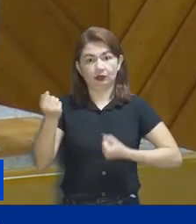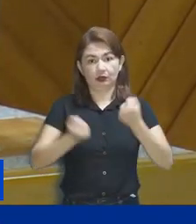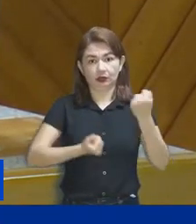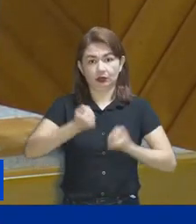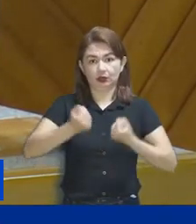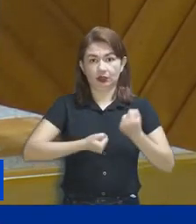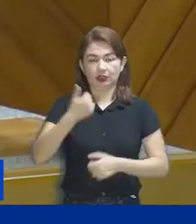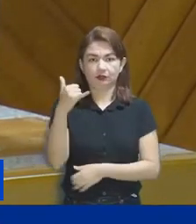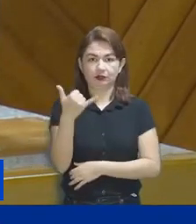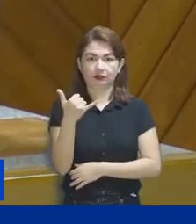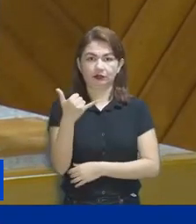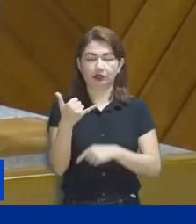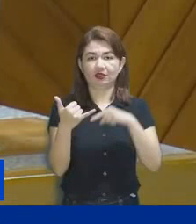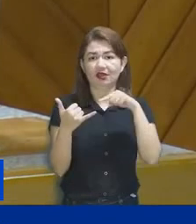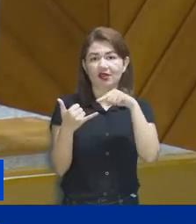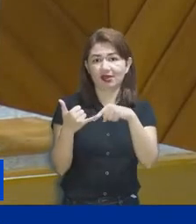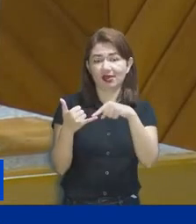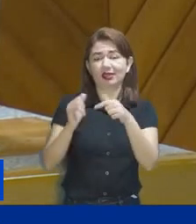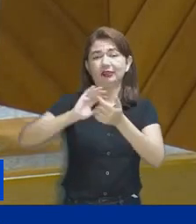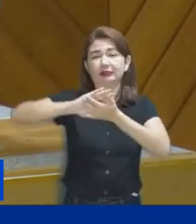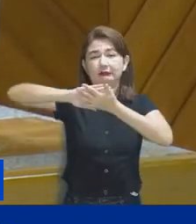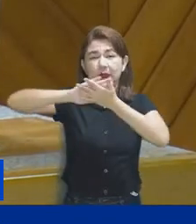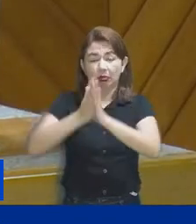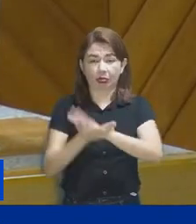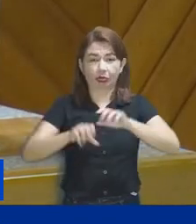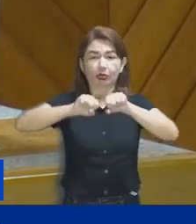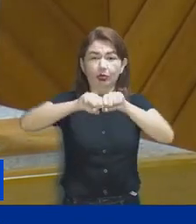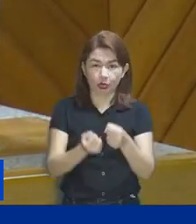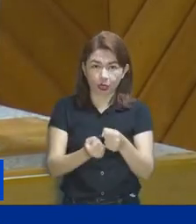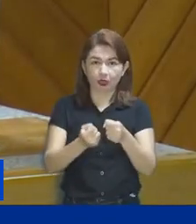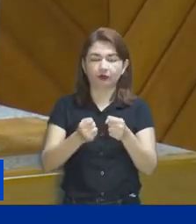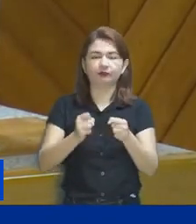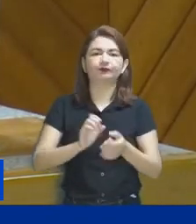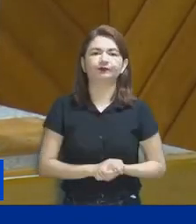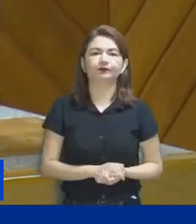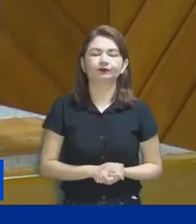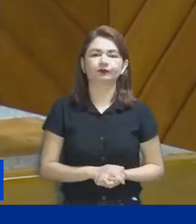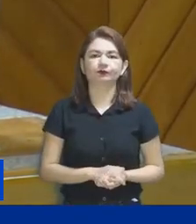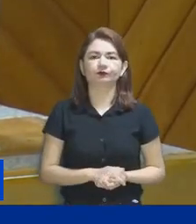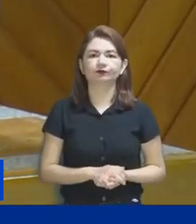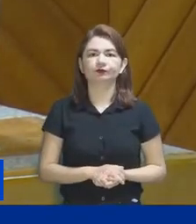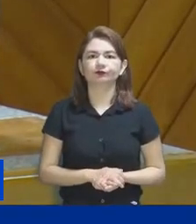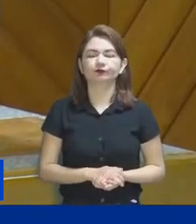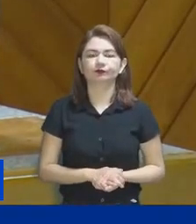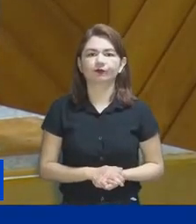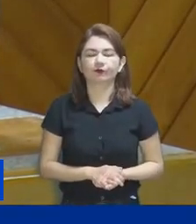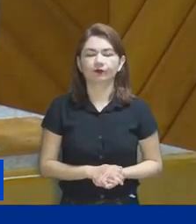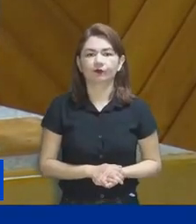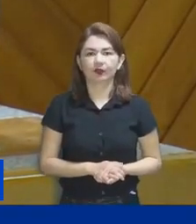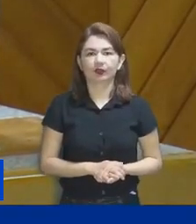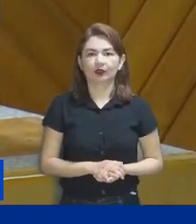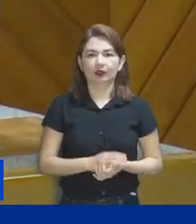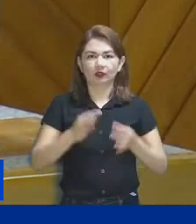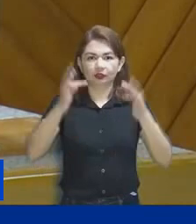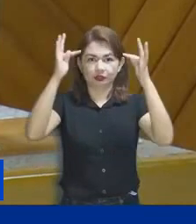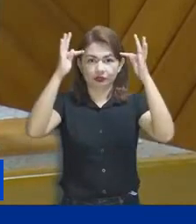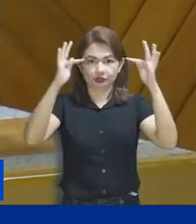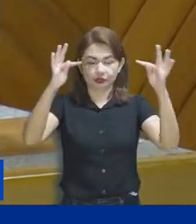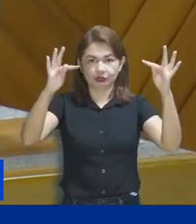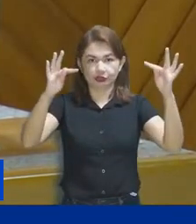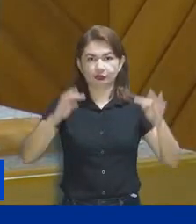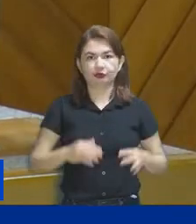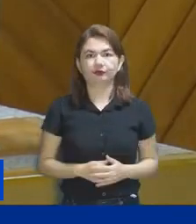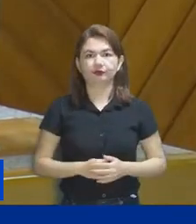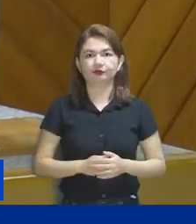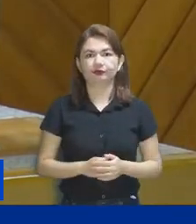celular, que não pôde ser periciado por estar danificado. Os trechos dos testemunhos destacados